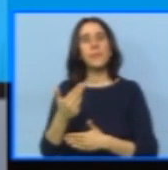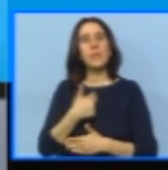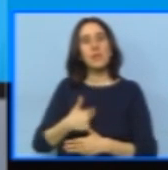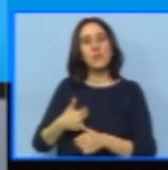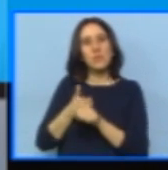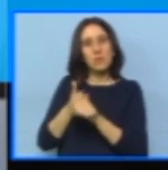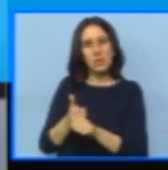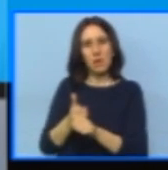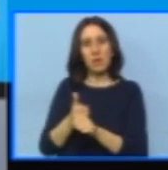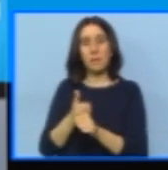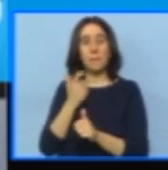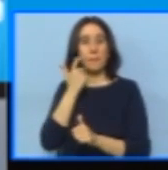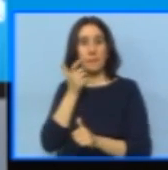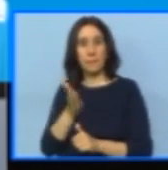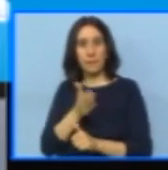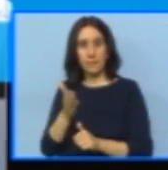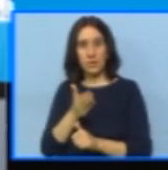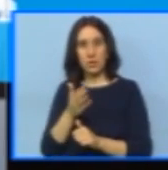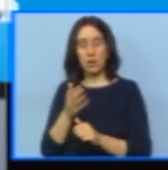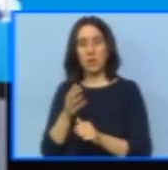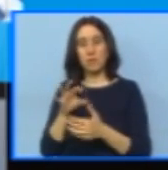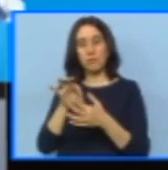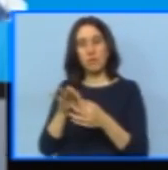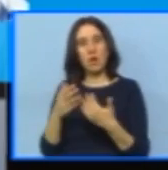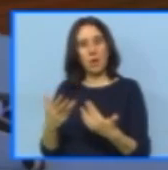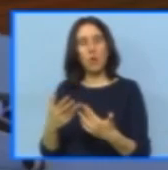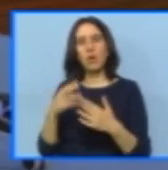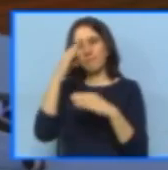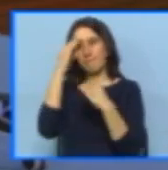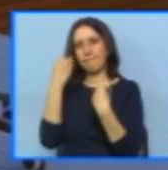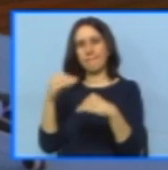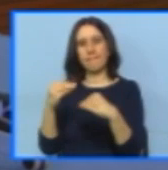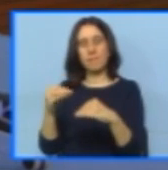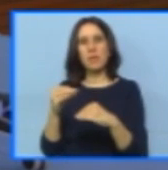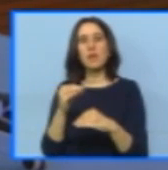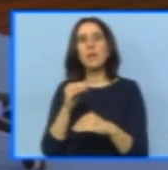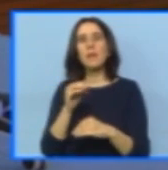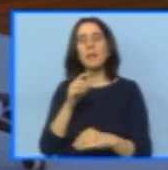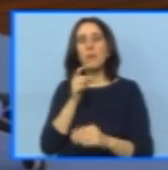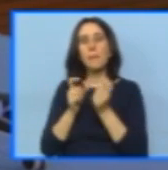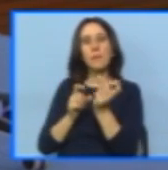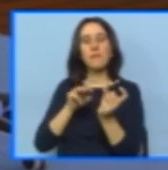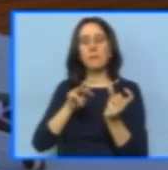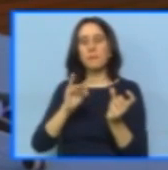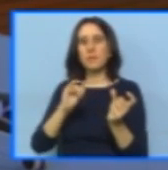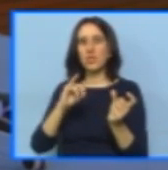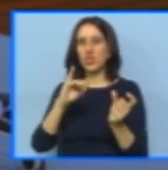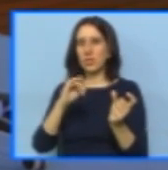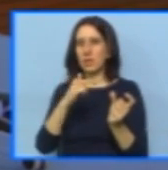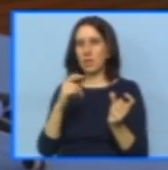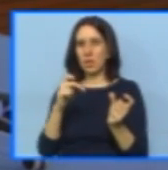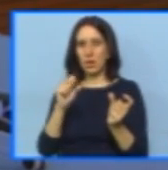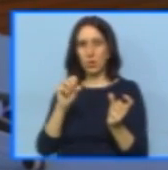Pascal, agora são instruídos no mistério, é o tempo da mistagogia. Portanto, a comunidade